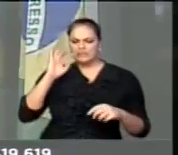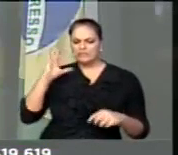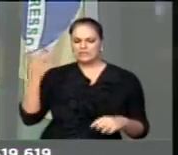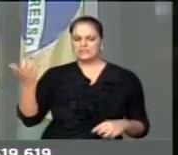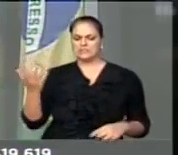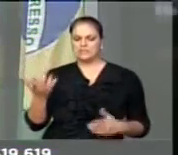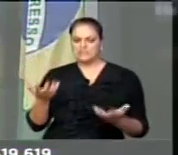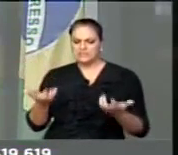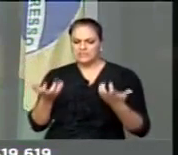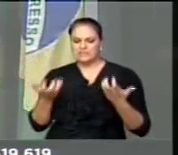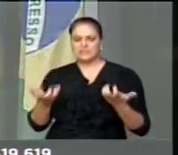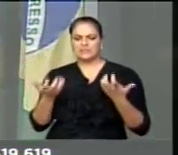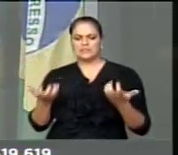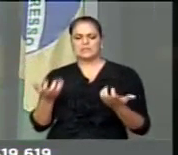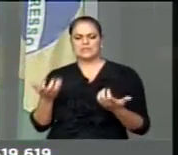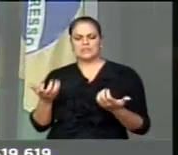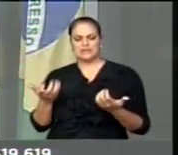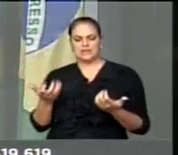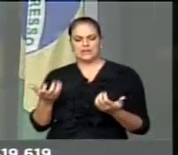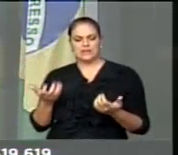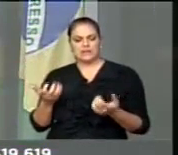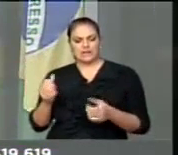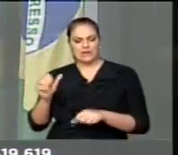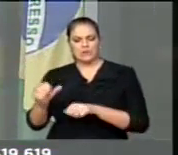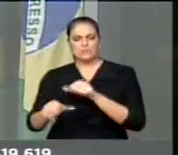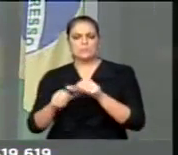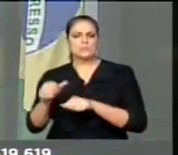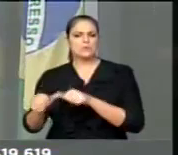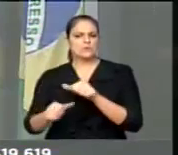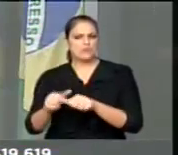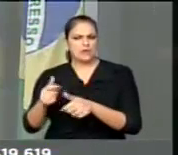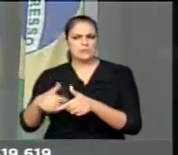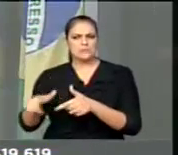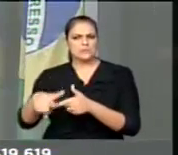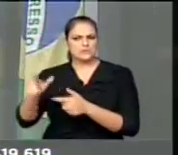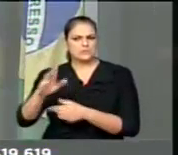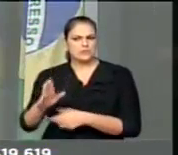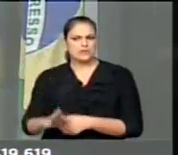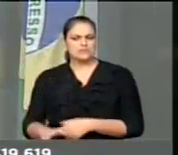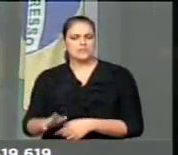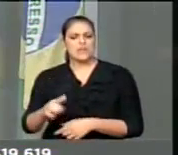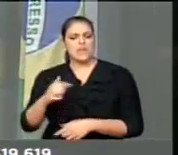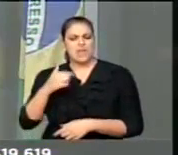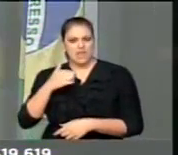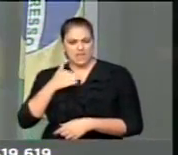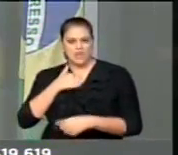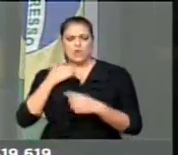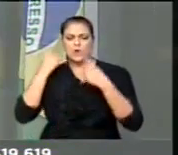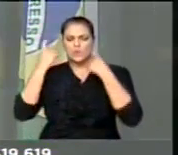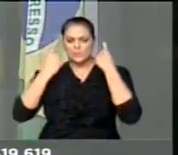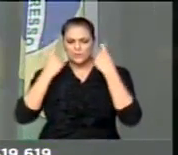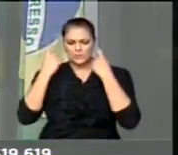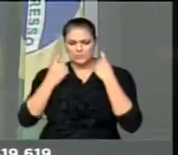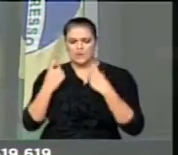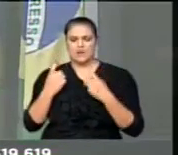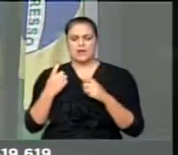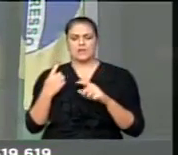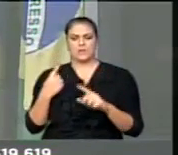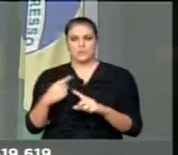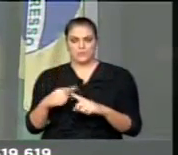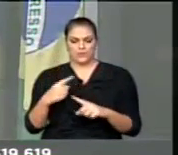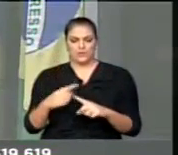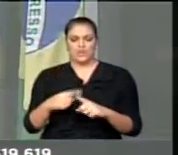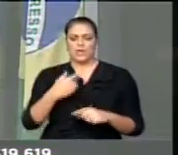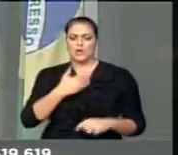começar a tirar o Brasil da crise. Eu estou preocupado porque a demora do governo, que